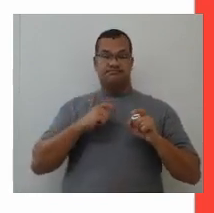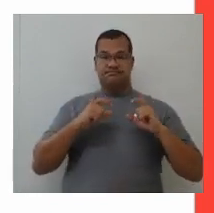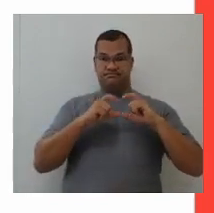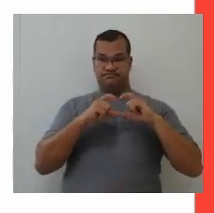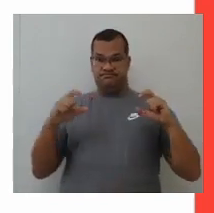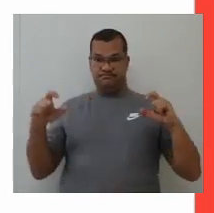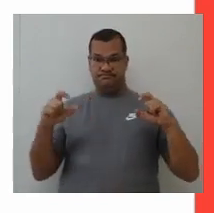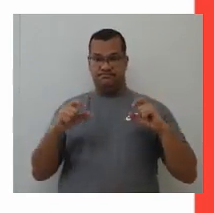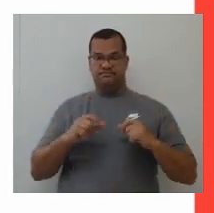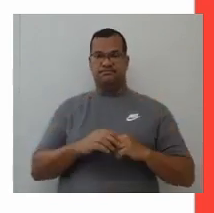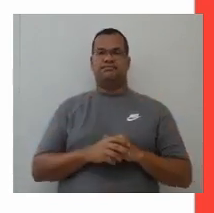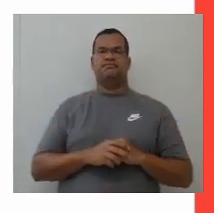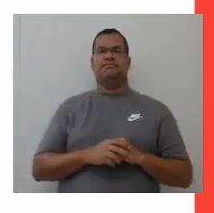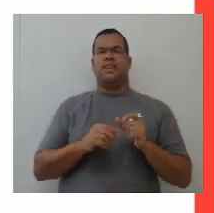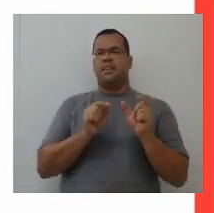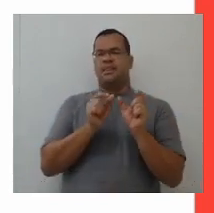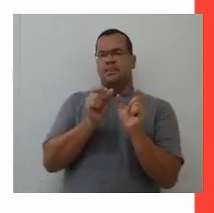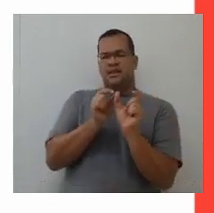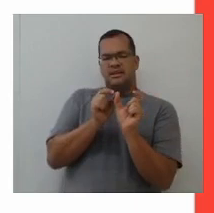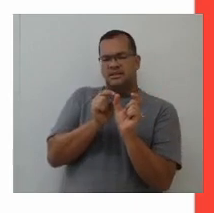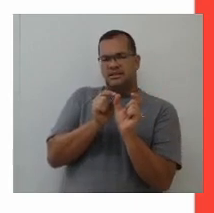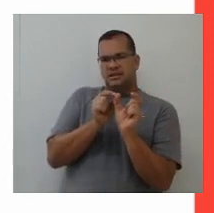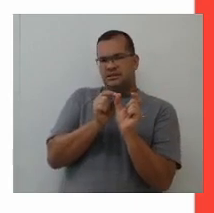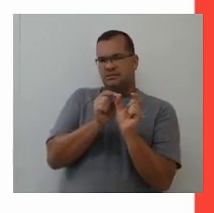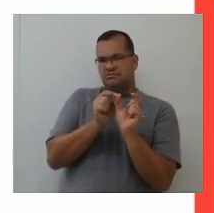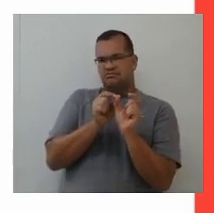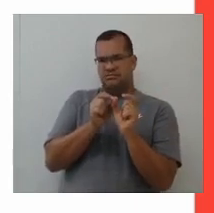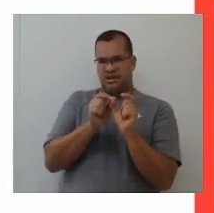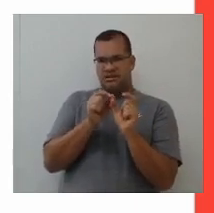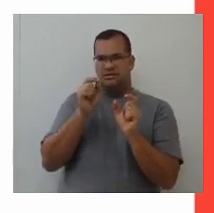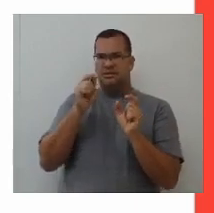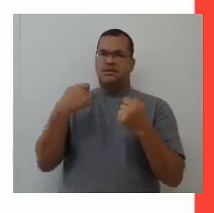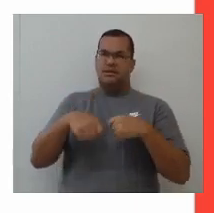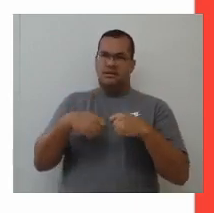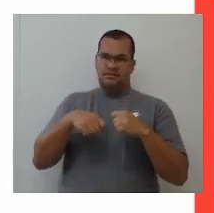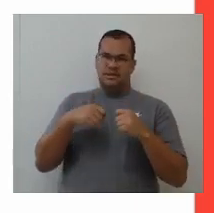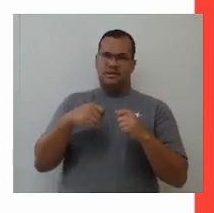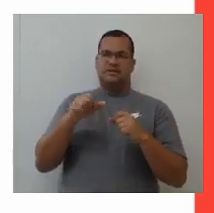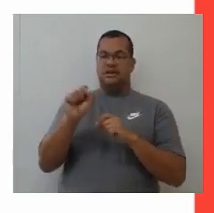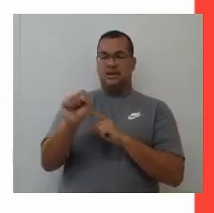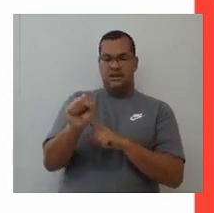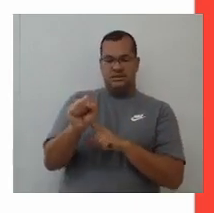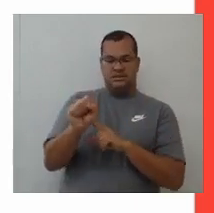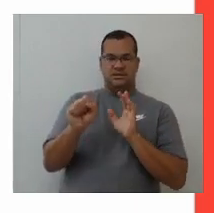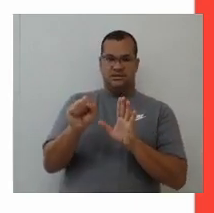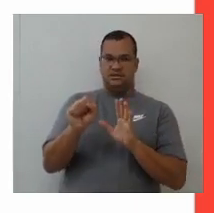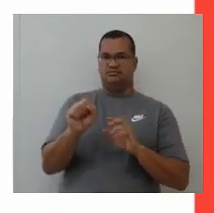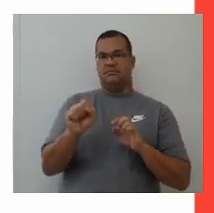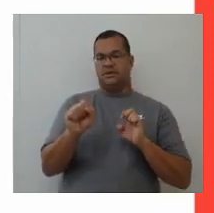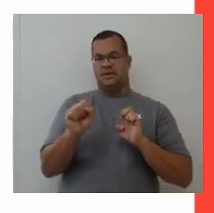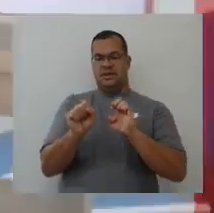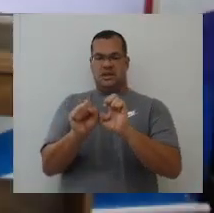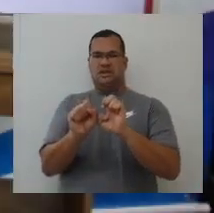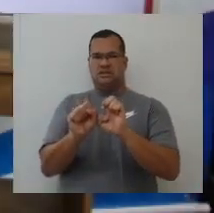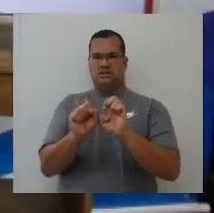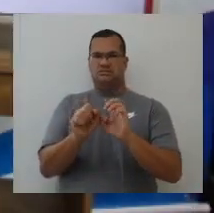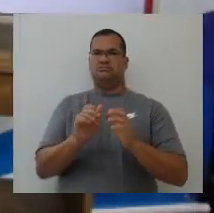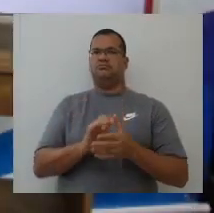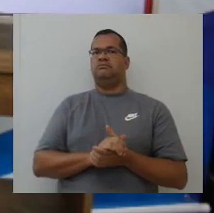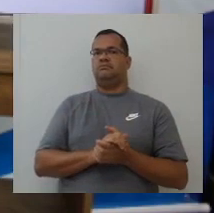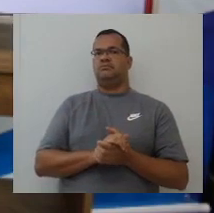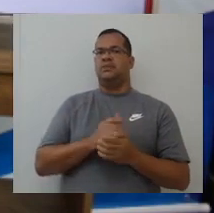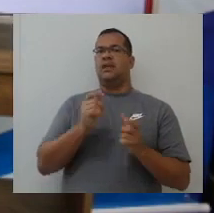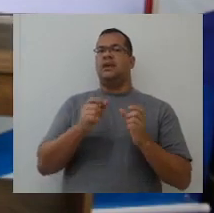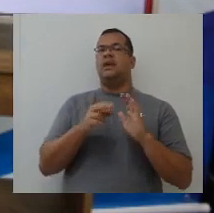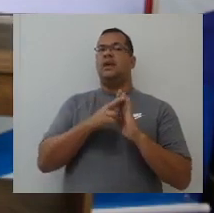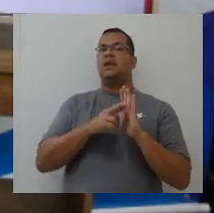nessas desinências, você, além do S, vai precisar adicionar as letras ES. Essa regra vale para